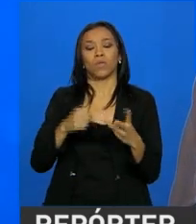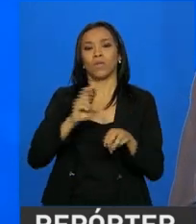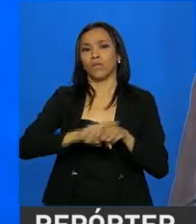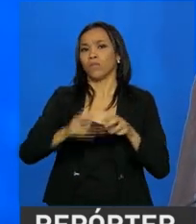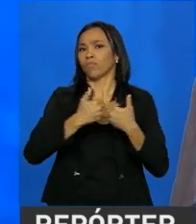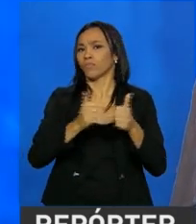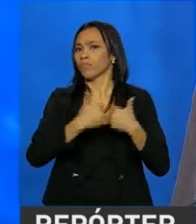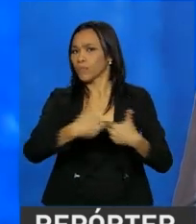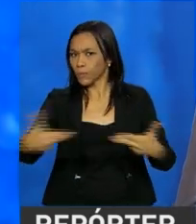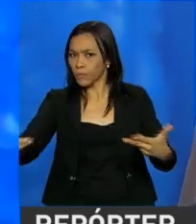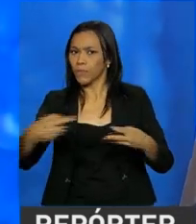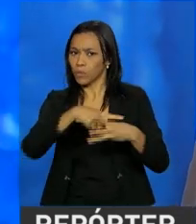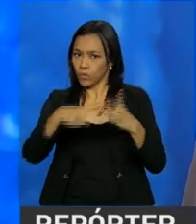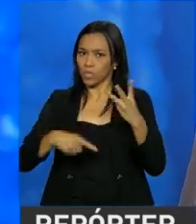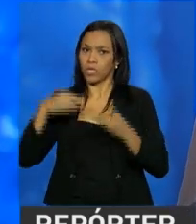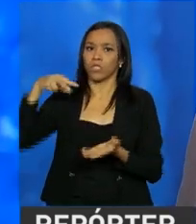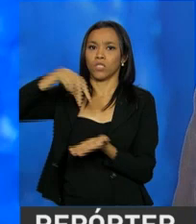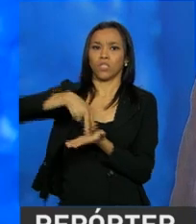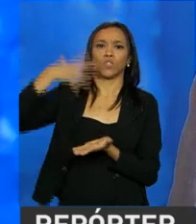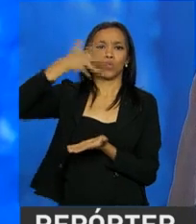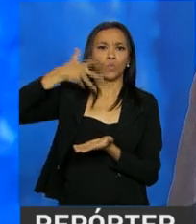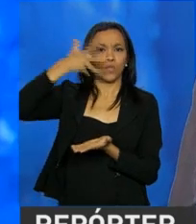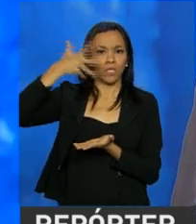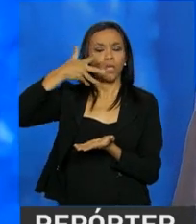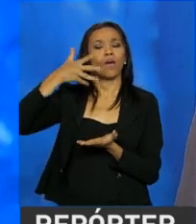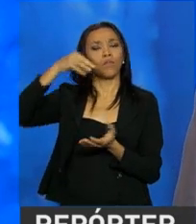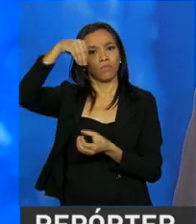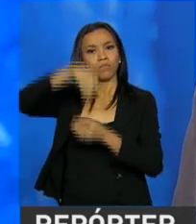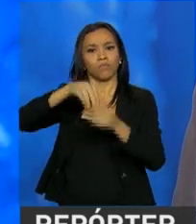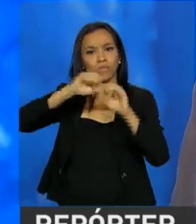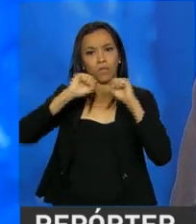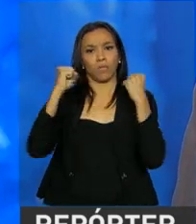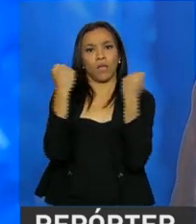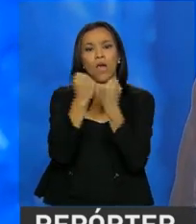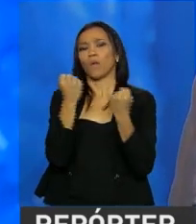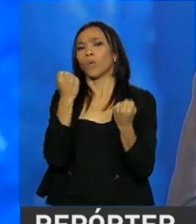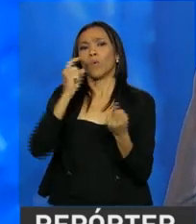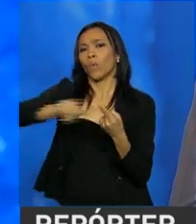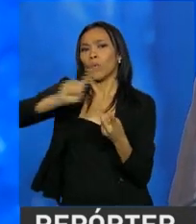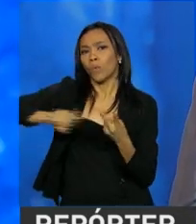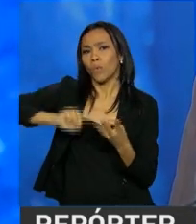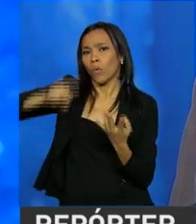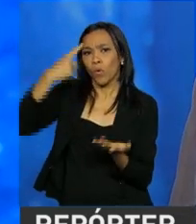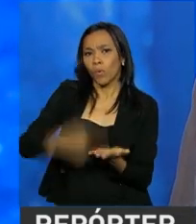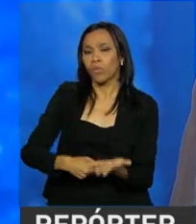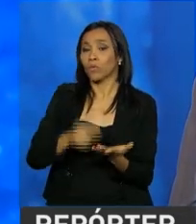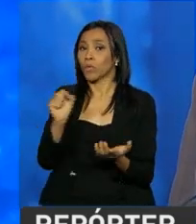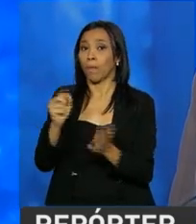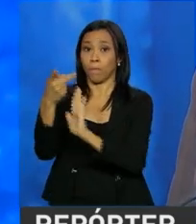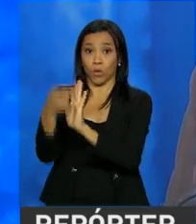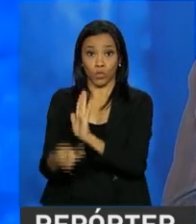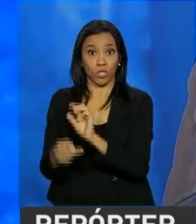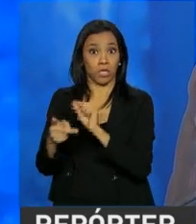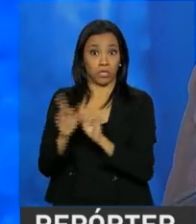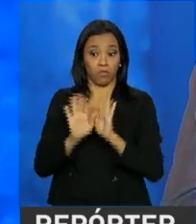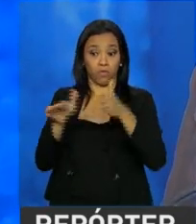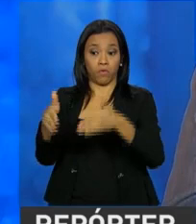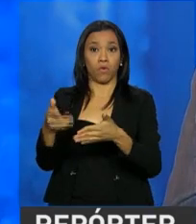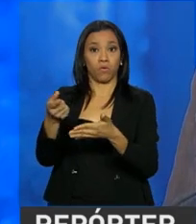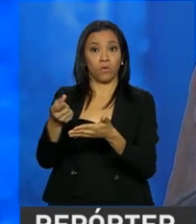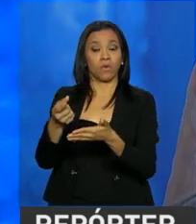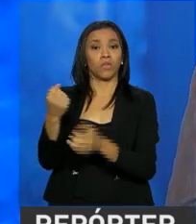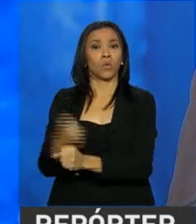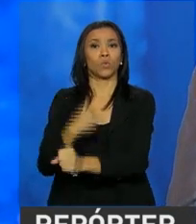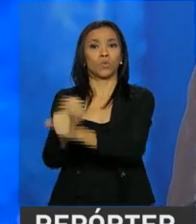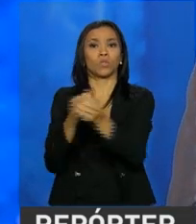Aviação Civil discursaram durante o seminário. Entre os acordos fechados estão projetos de investimentos em um